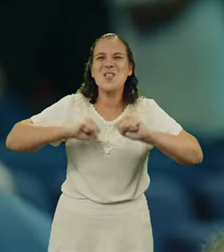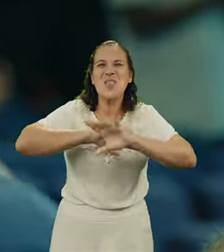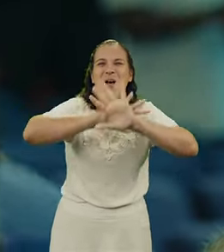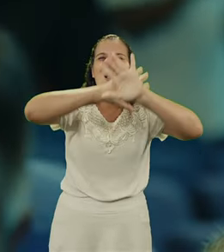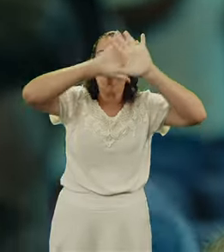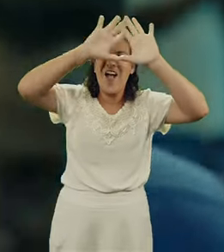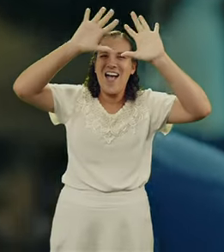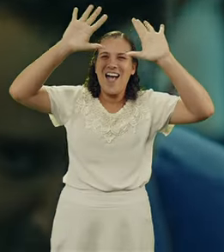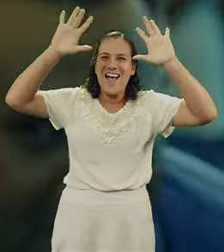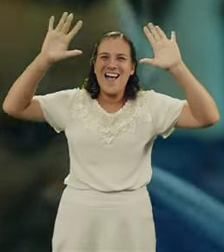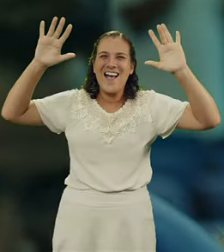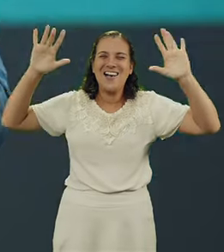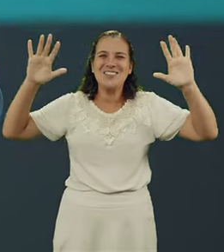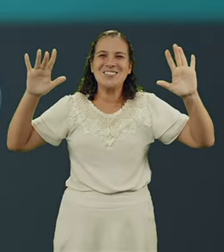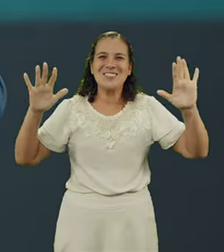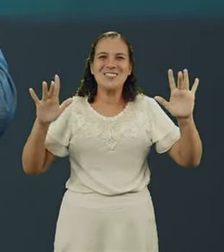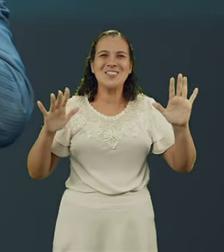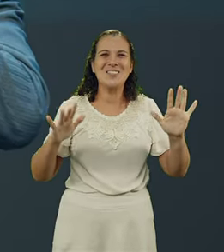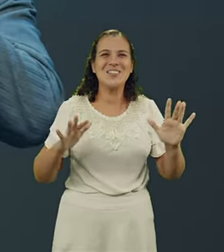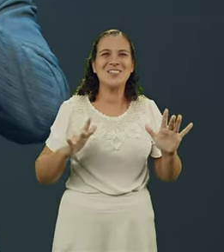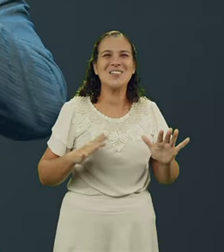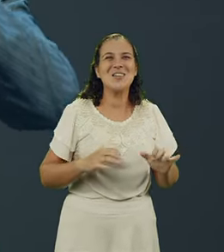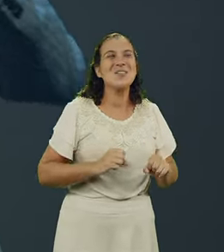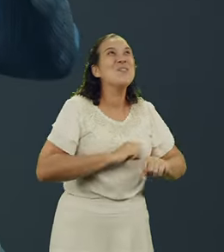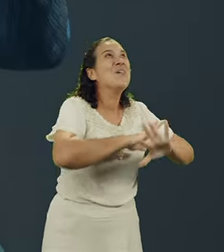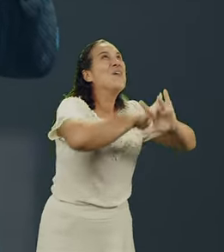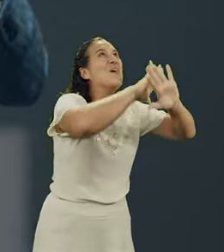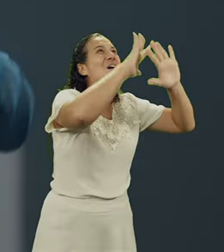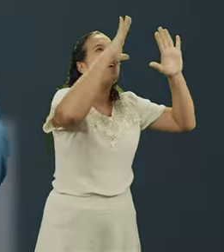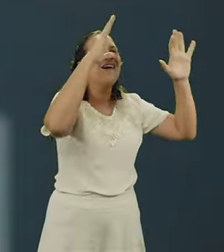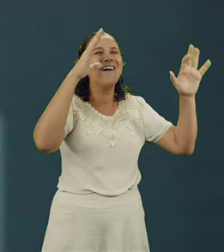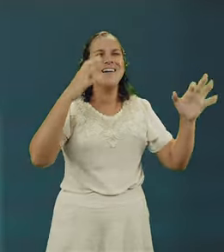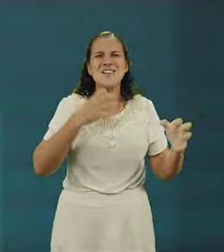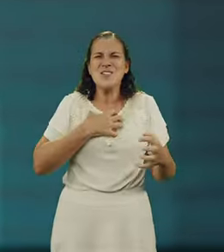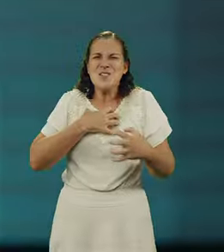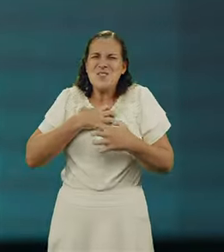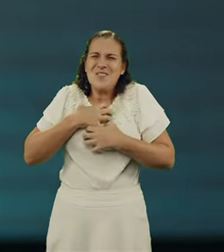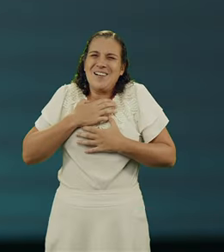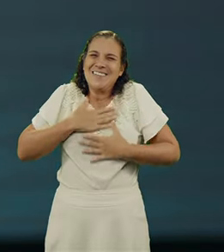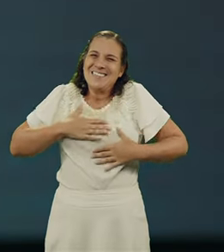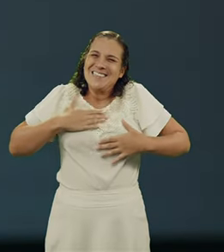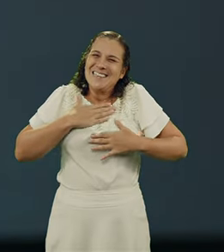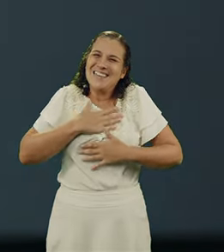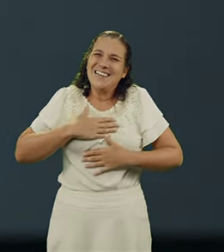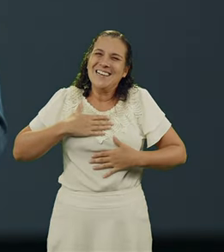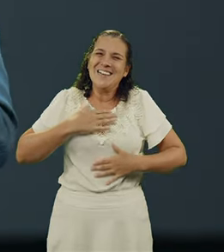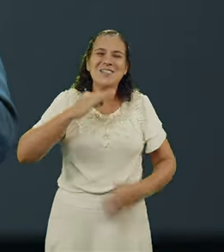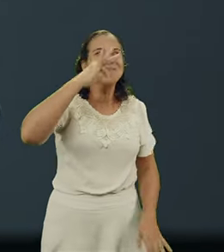Jesus. Eu tô sentindo a presença do Espírito Santo neste lugar.